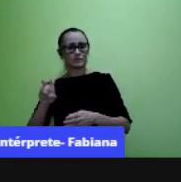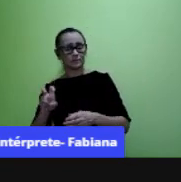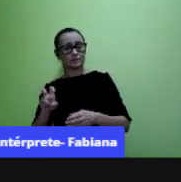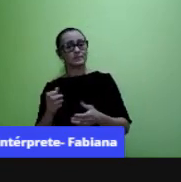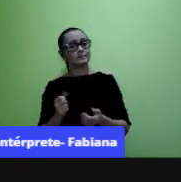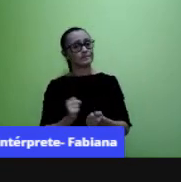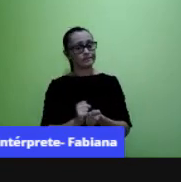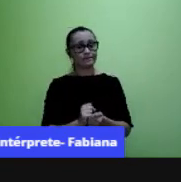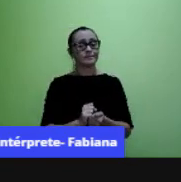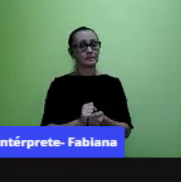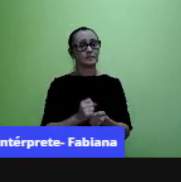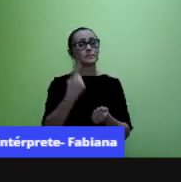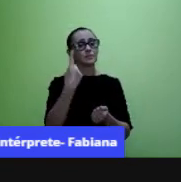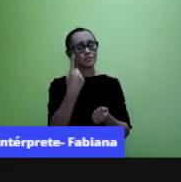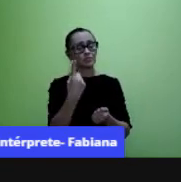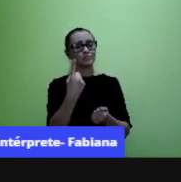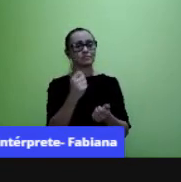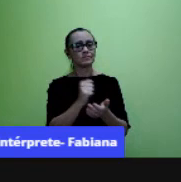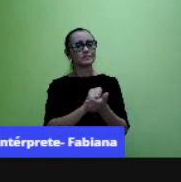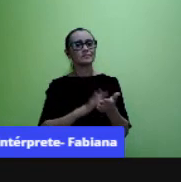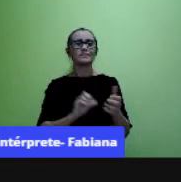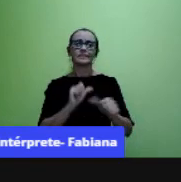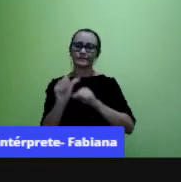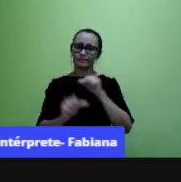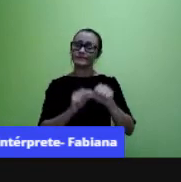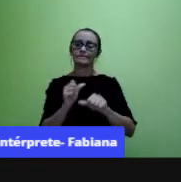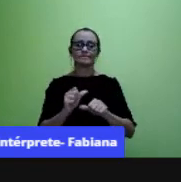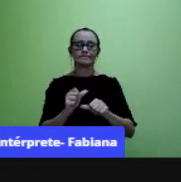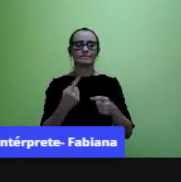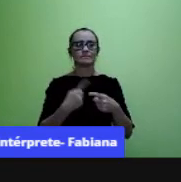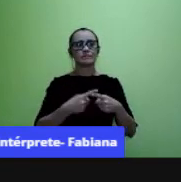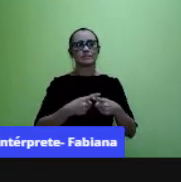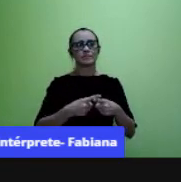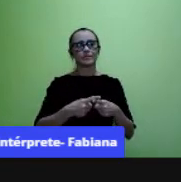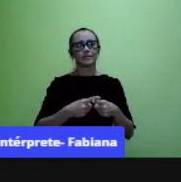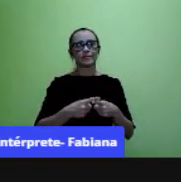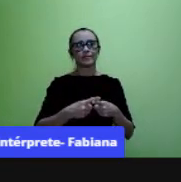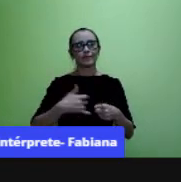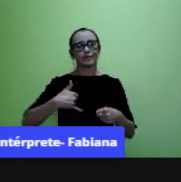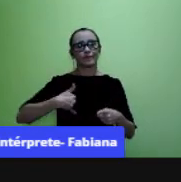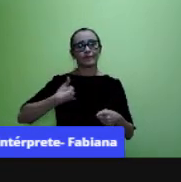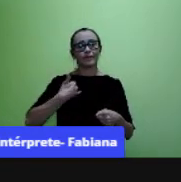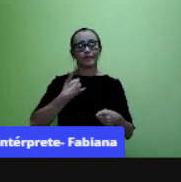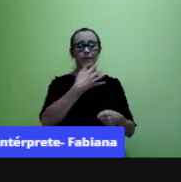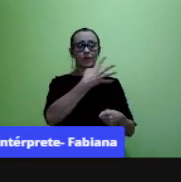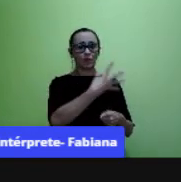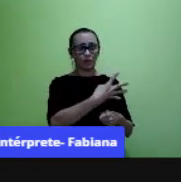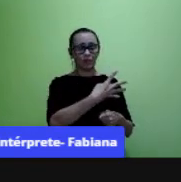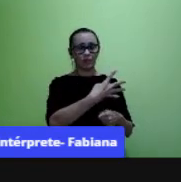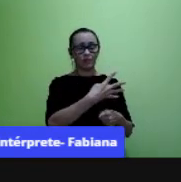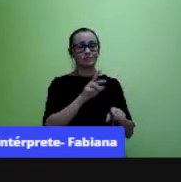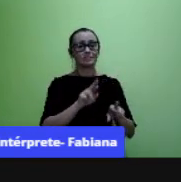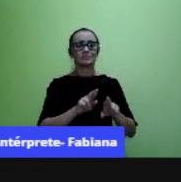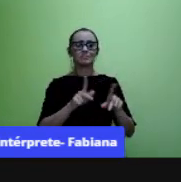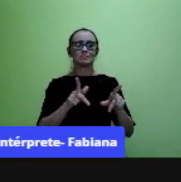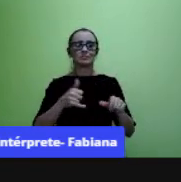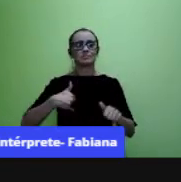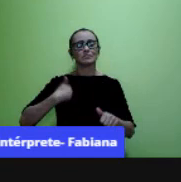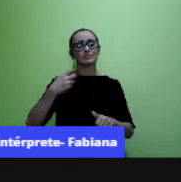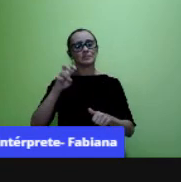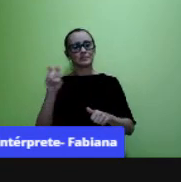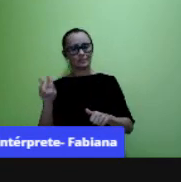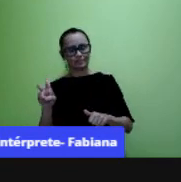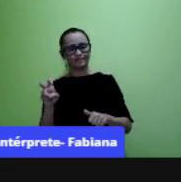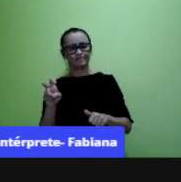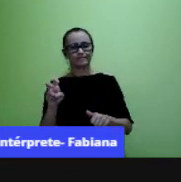atividade diferenciada. Porque a criança que tem 4 anos não é igual a criança que tem 5 anos. A gente que trabalha com